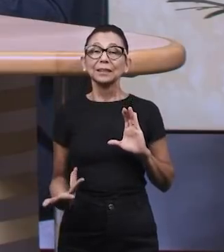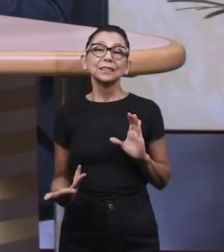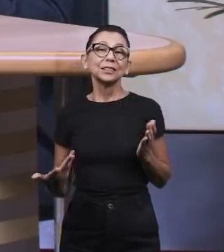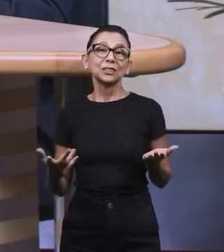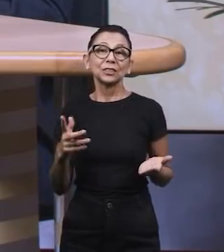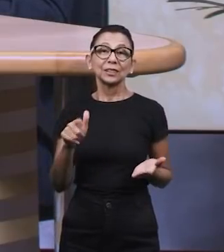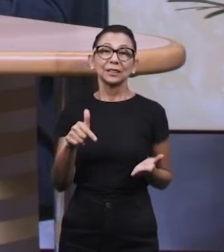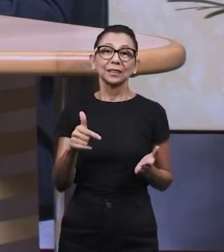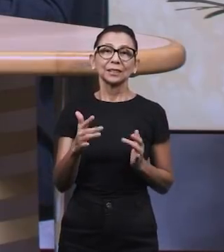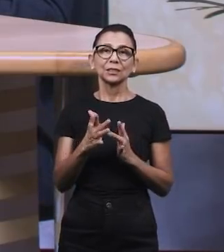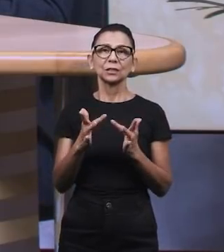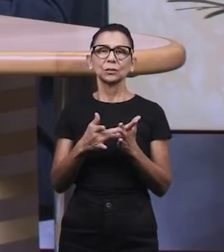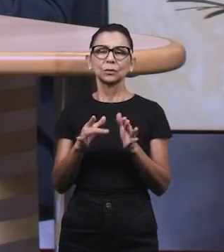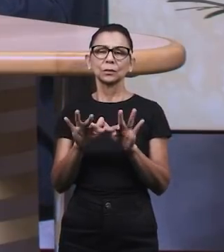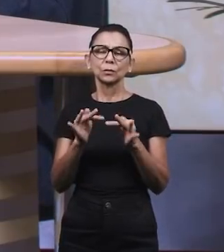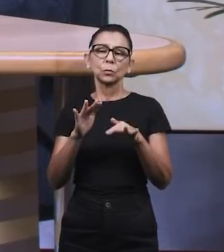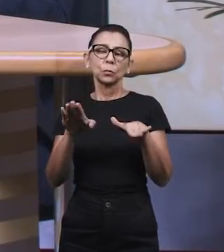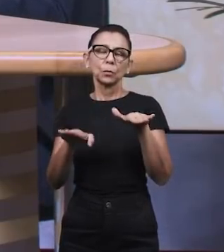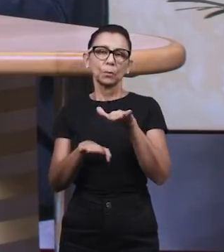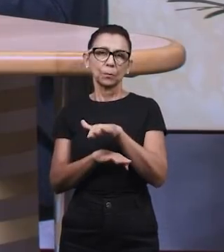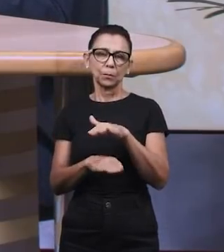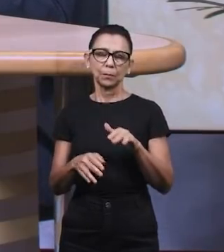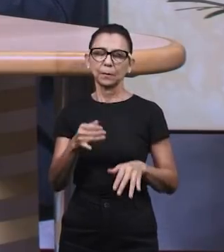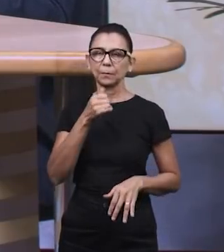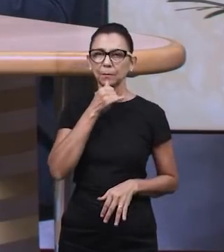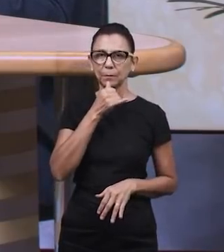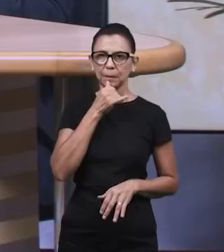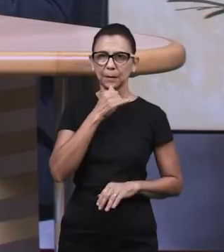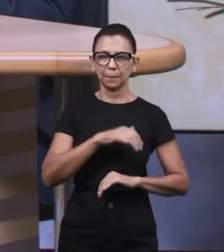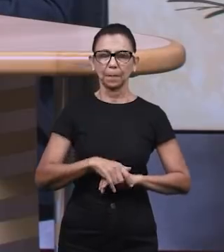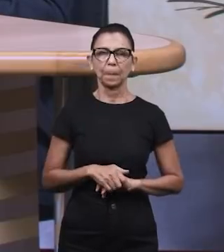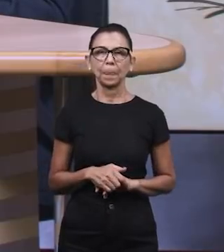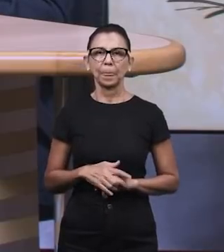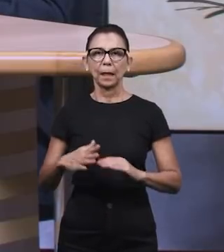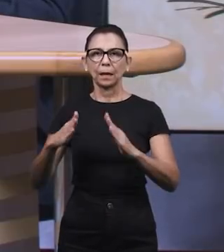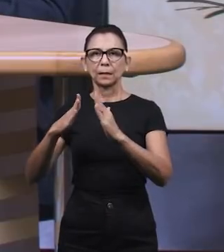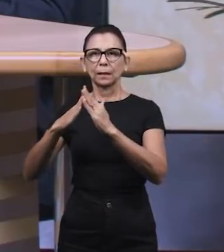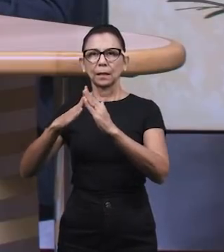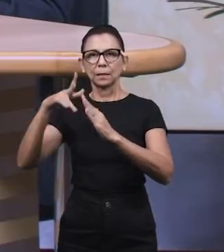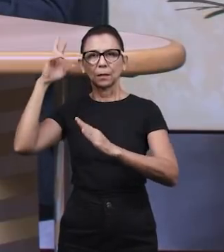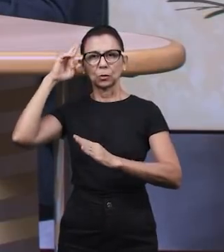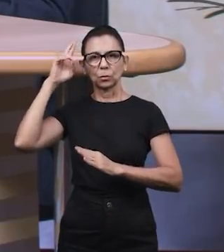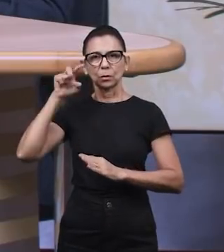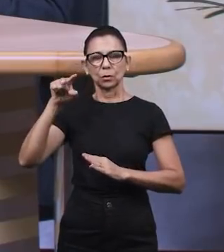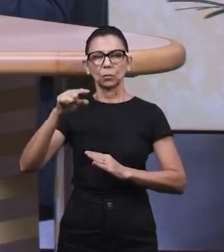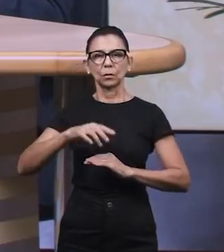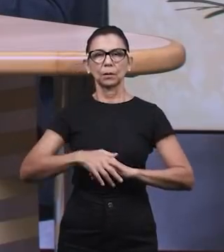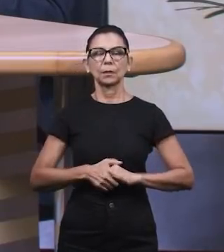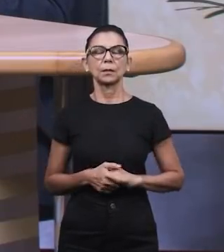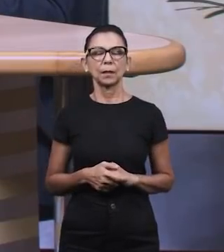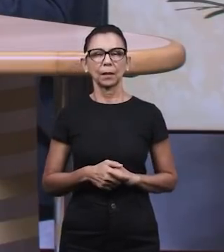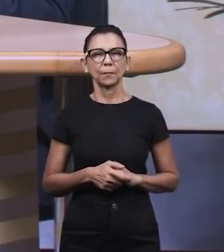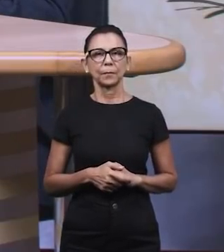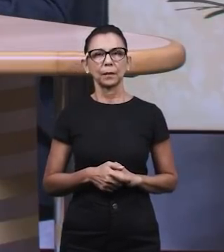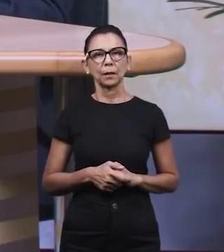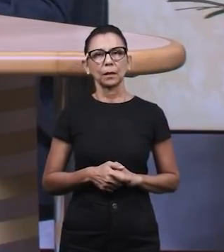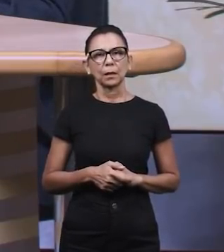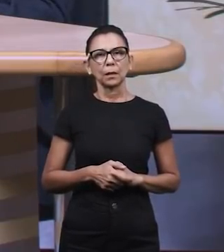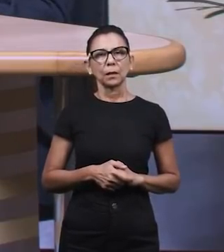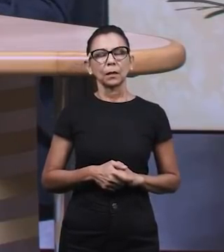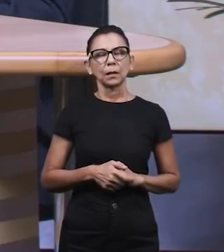que é a humildade dele. Por exemplo, quando ele foi apresentado no templo, os pais dele, que eram pais